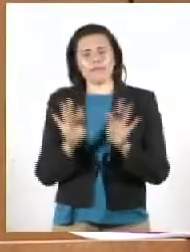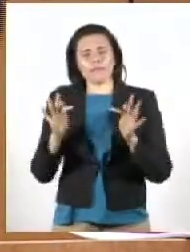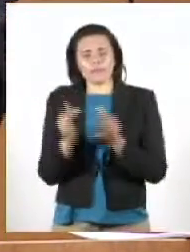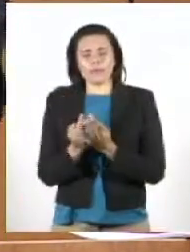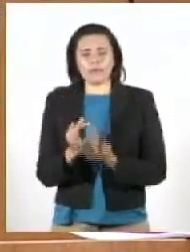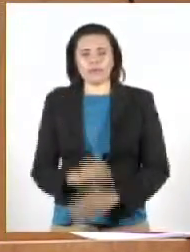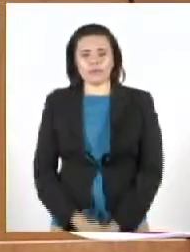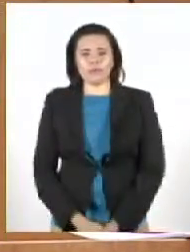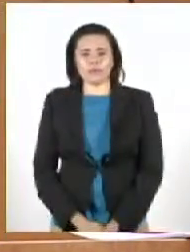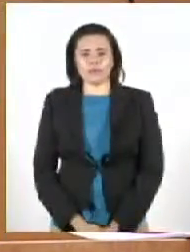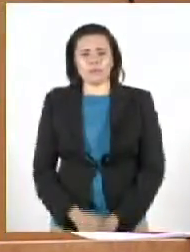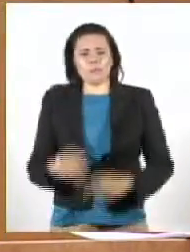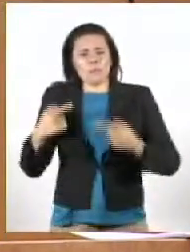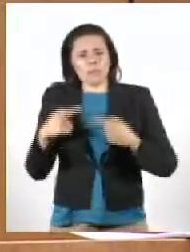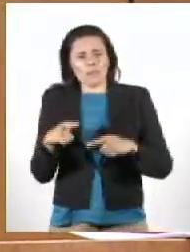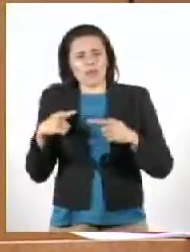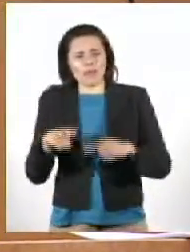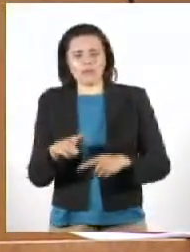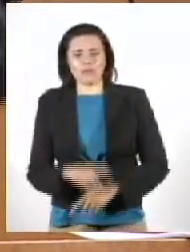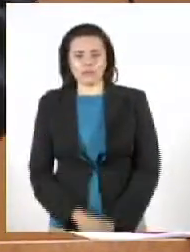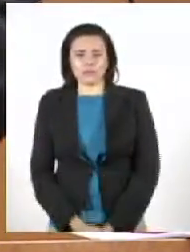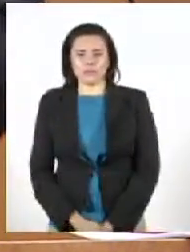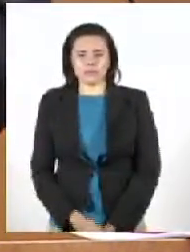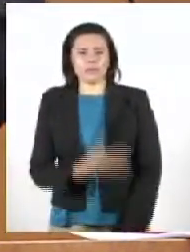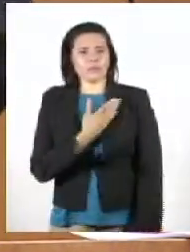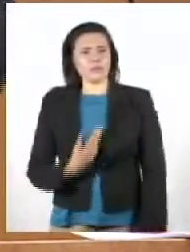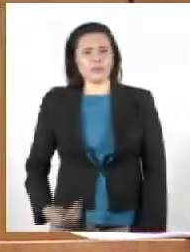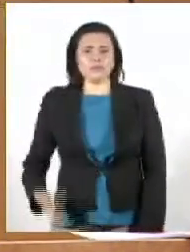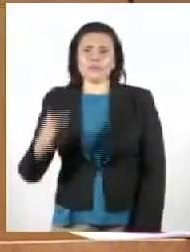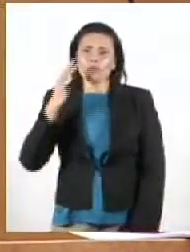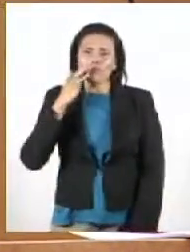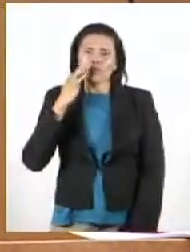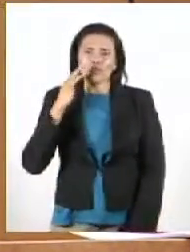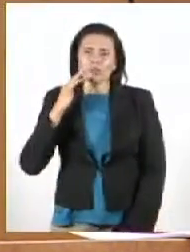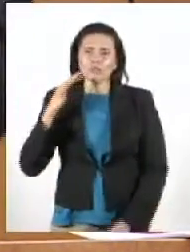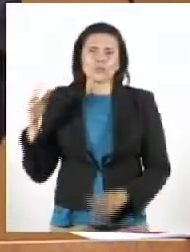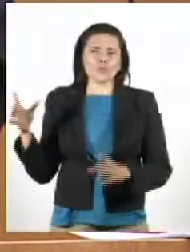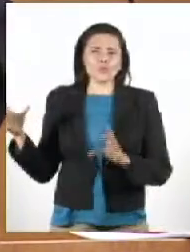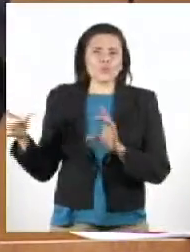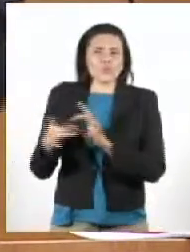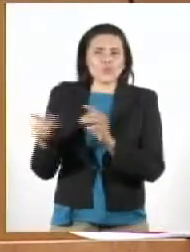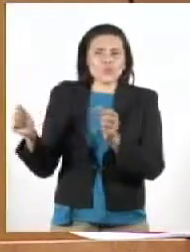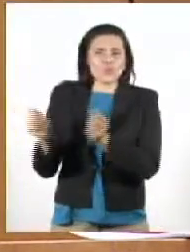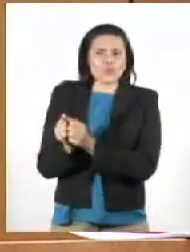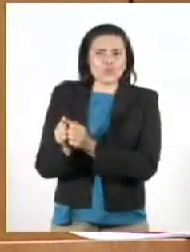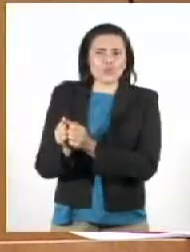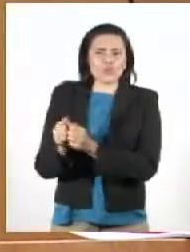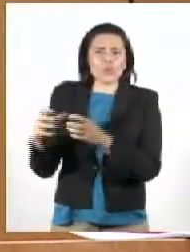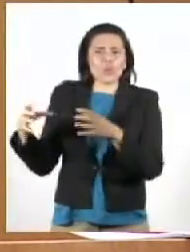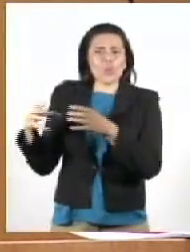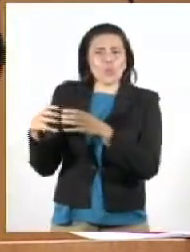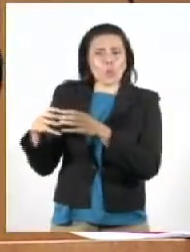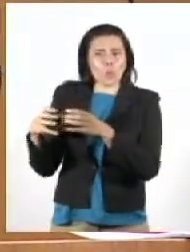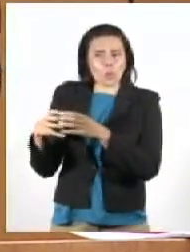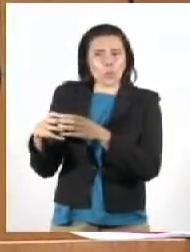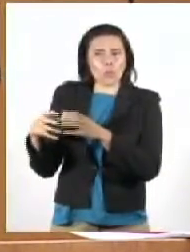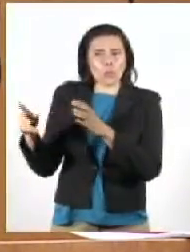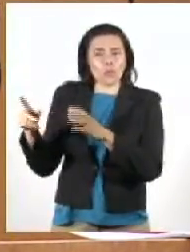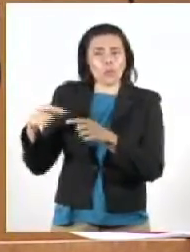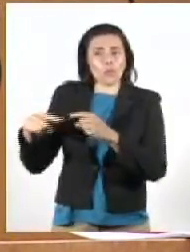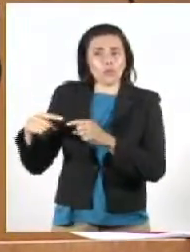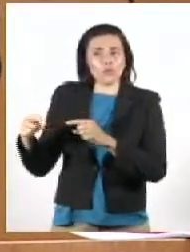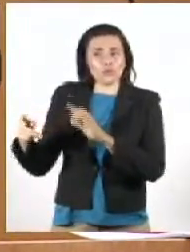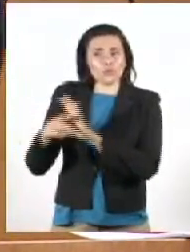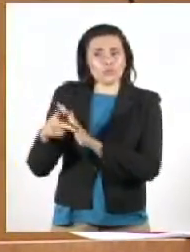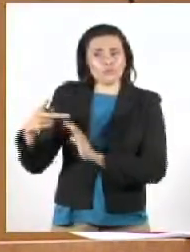Perseguições. Governador Flávio Dino, junto com a sua tropa virtual, desqualifica o